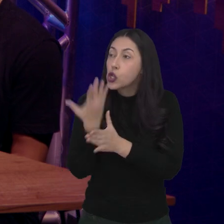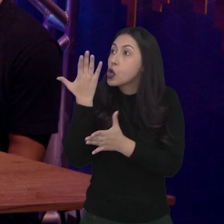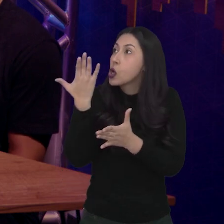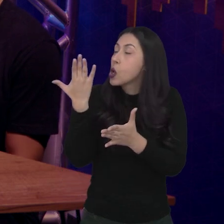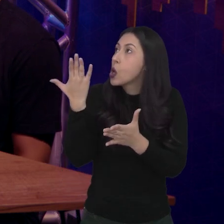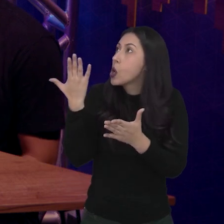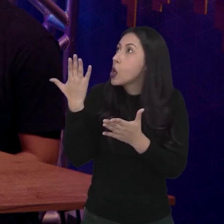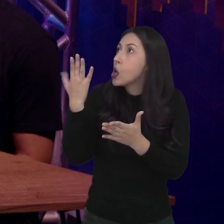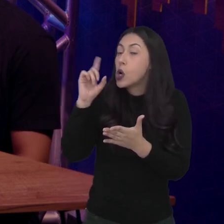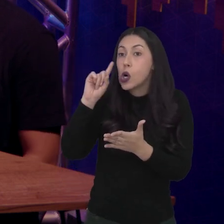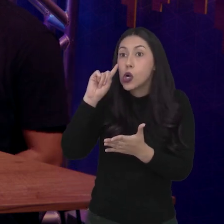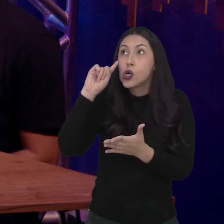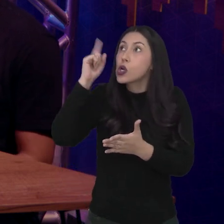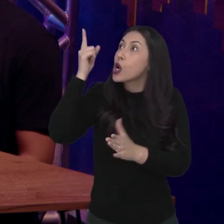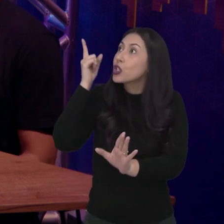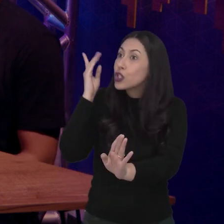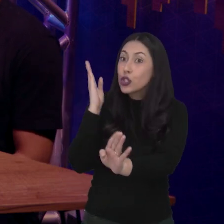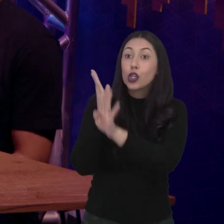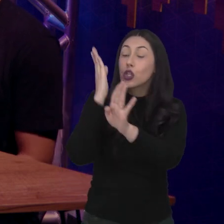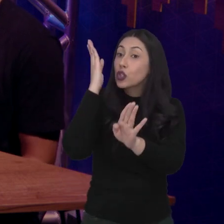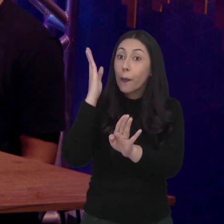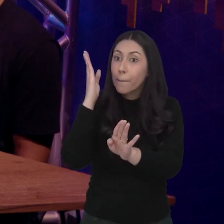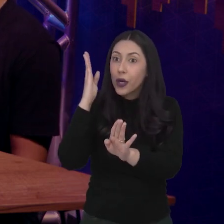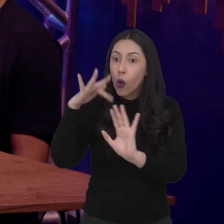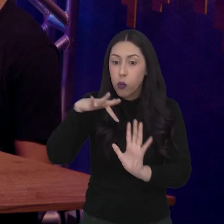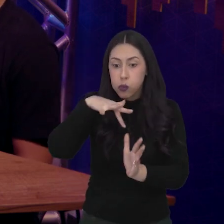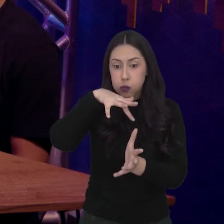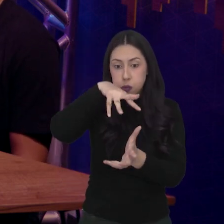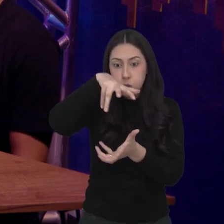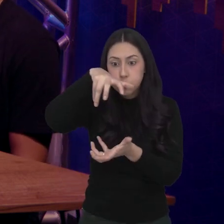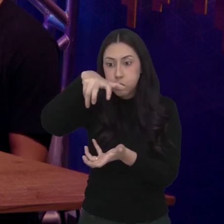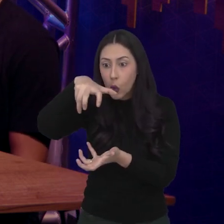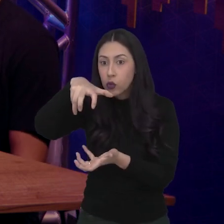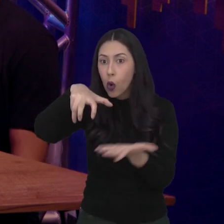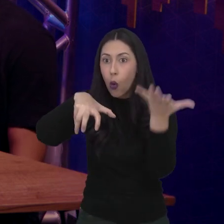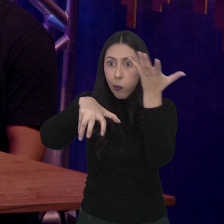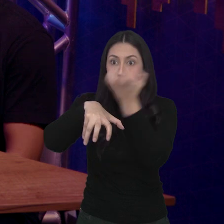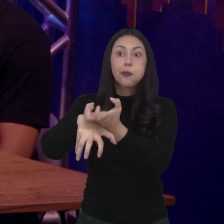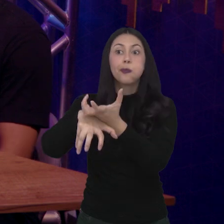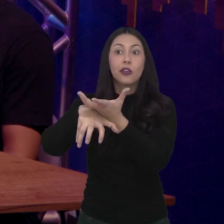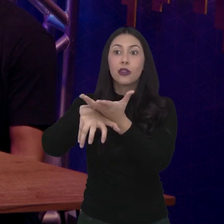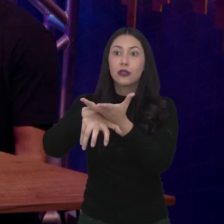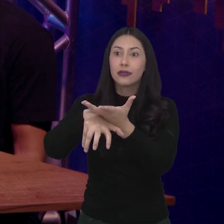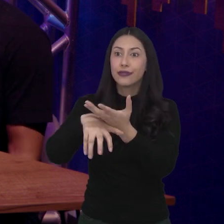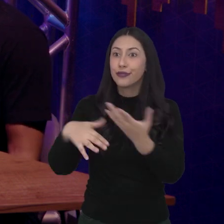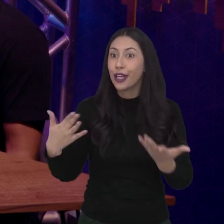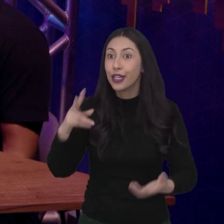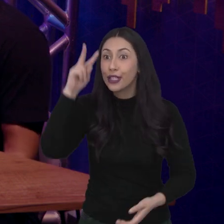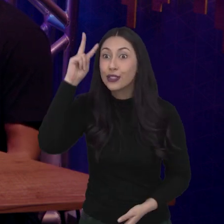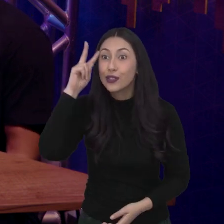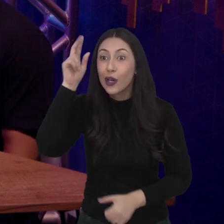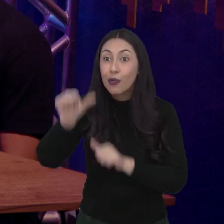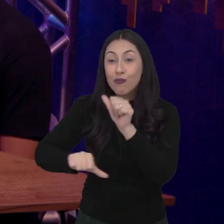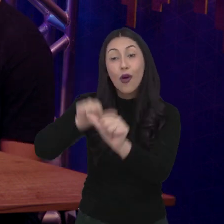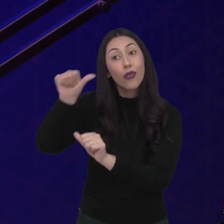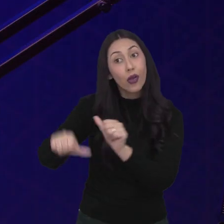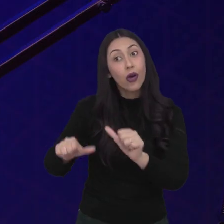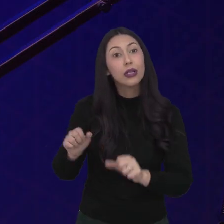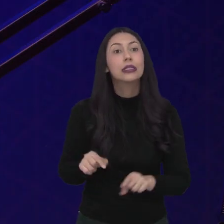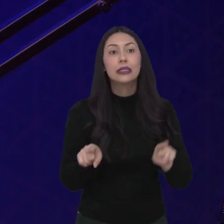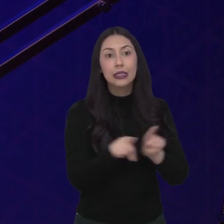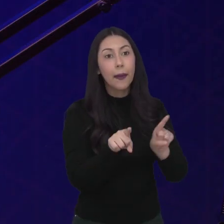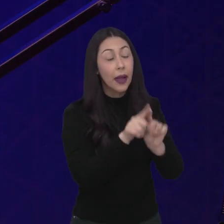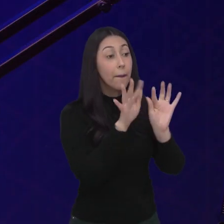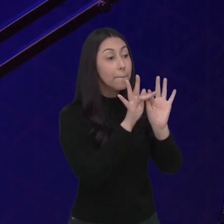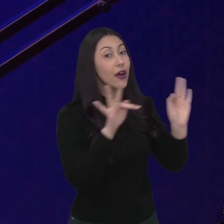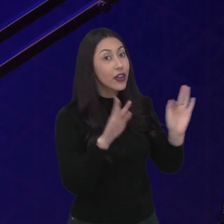no momento que tava ocioso no trampo, ele imaginou isso e pronto, mudou a história da humanidade. Tem